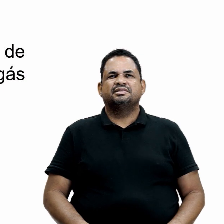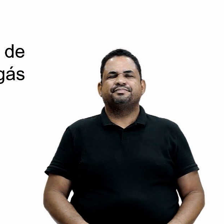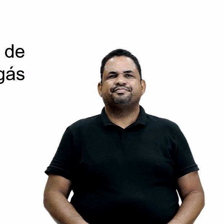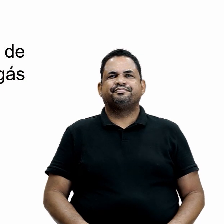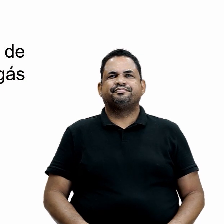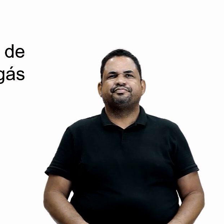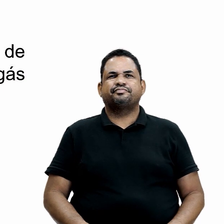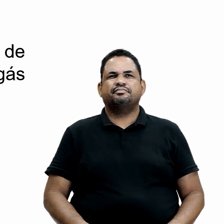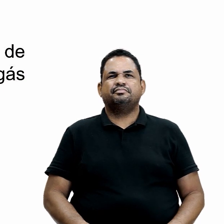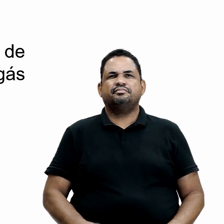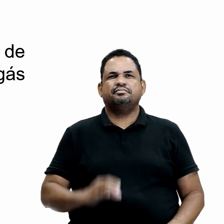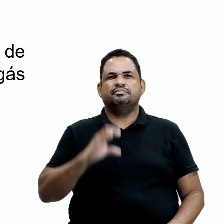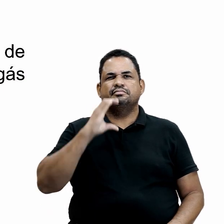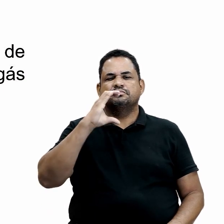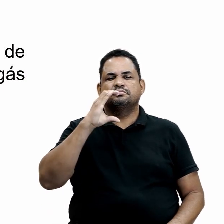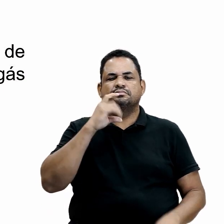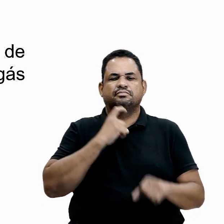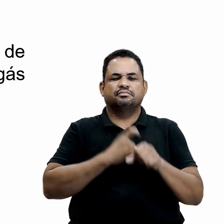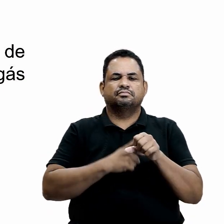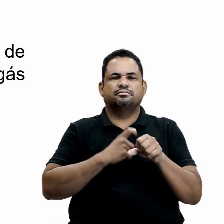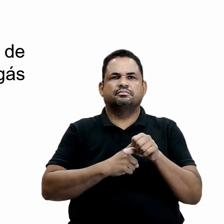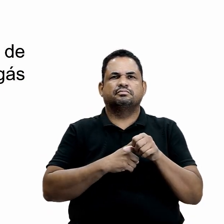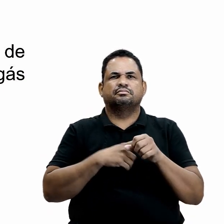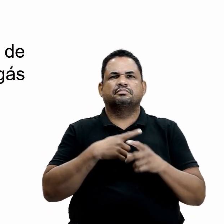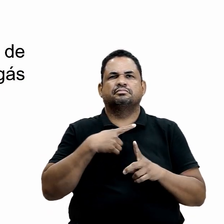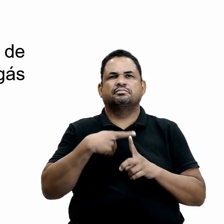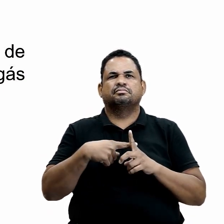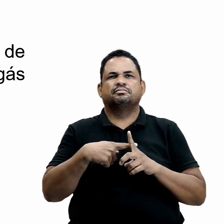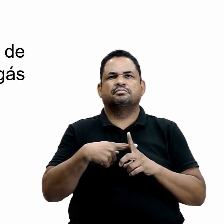carbono sólido mais